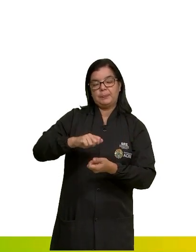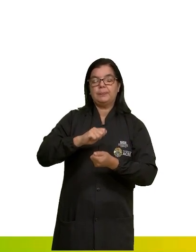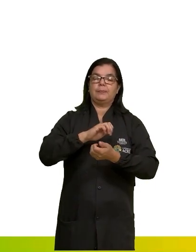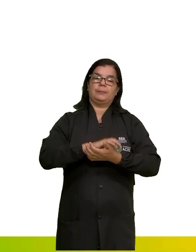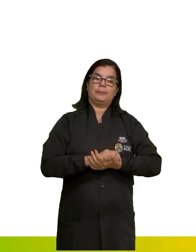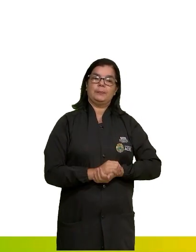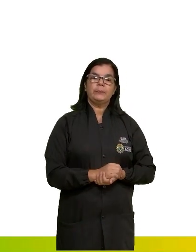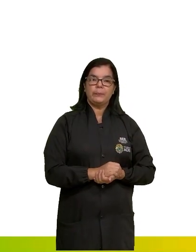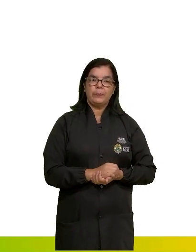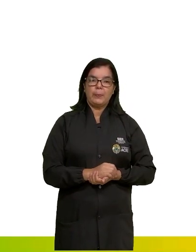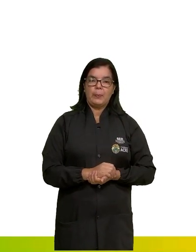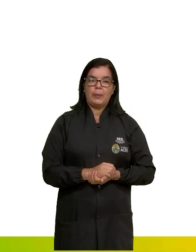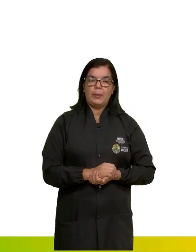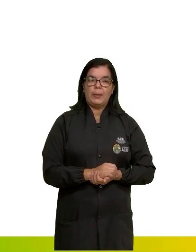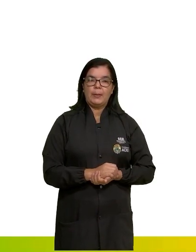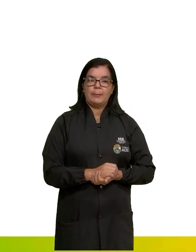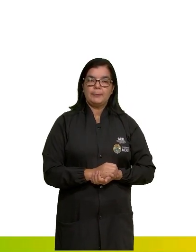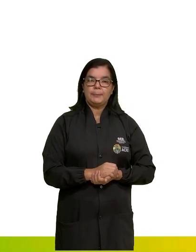do universo.